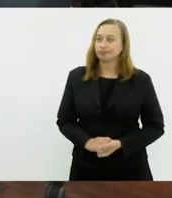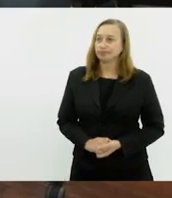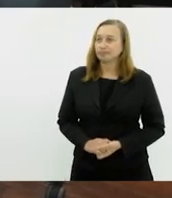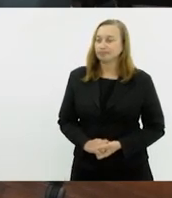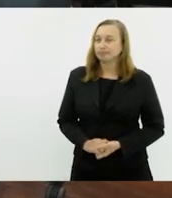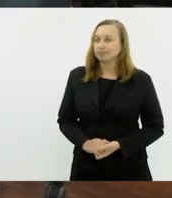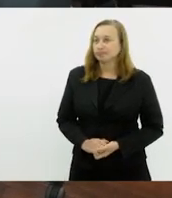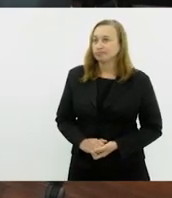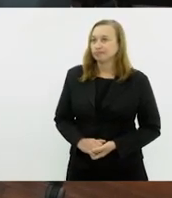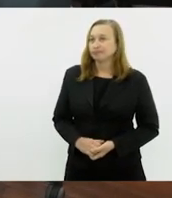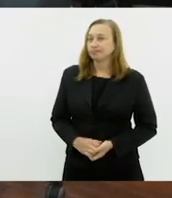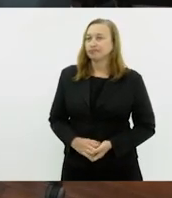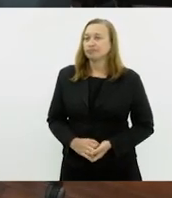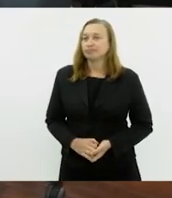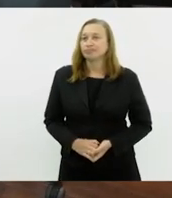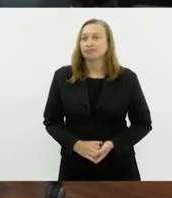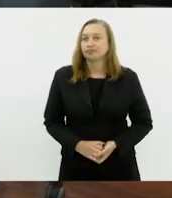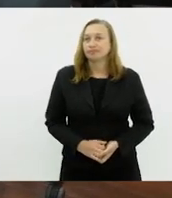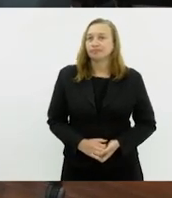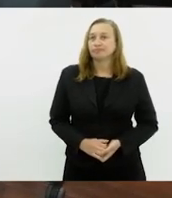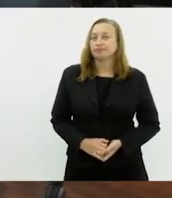juiz você